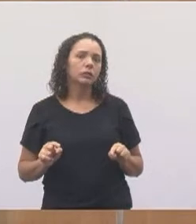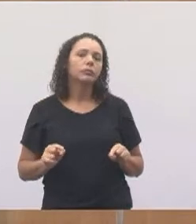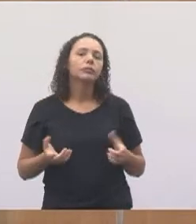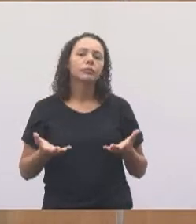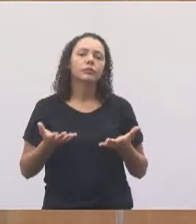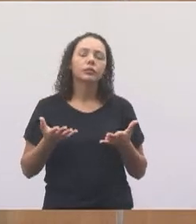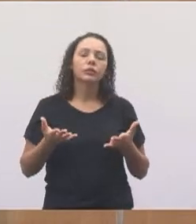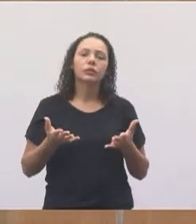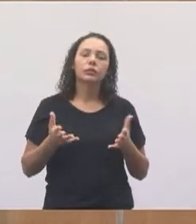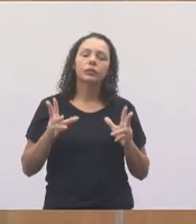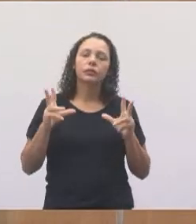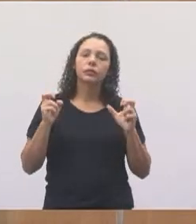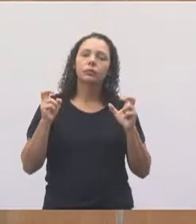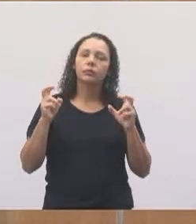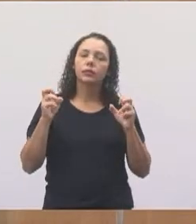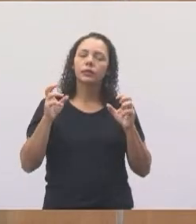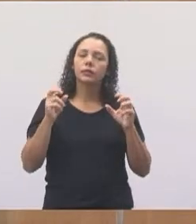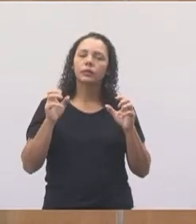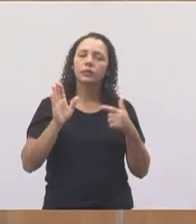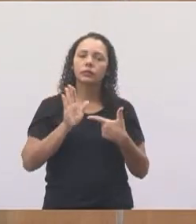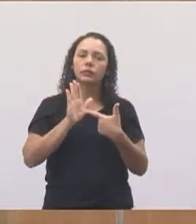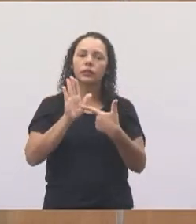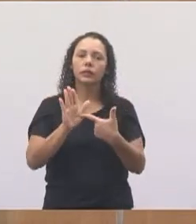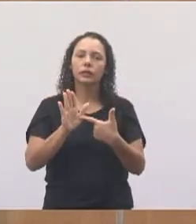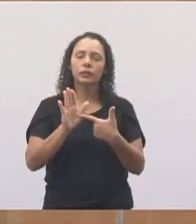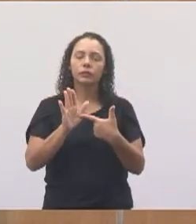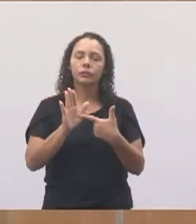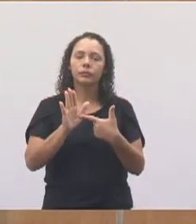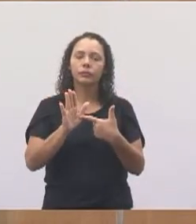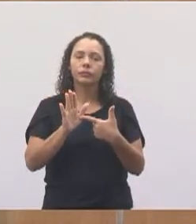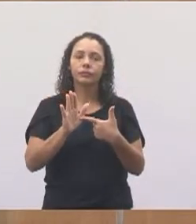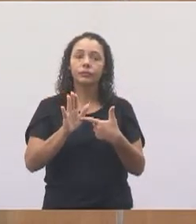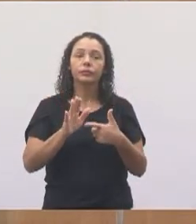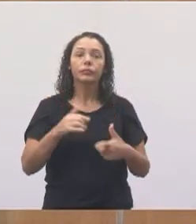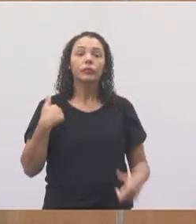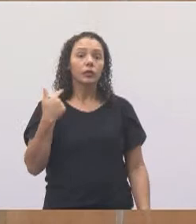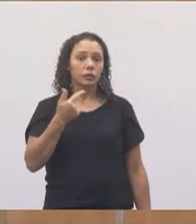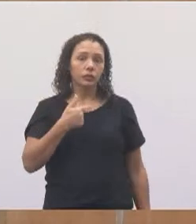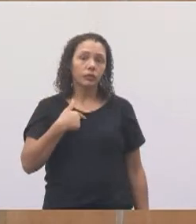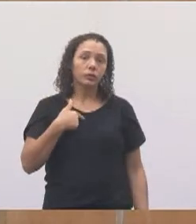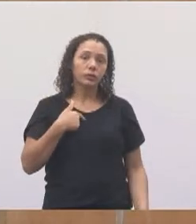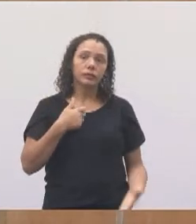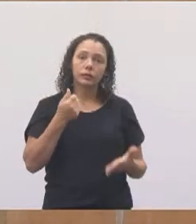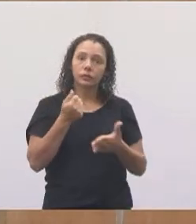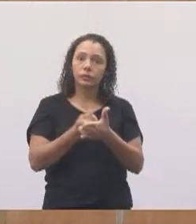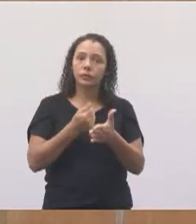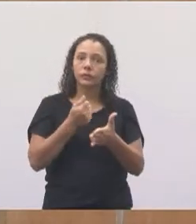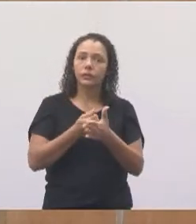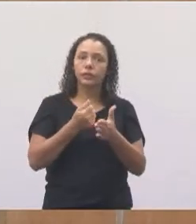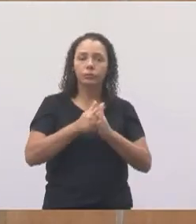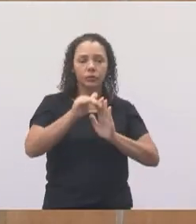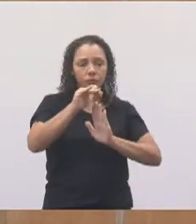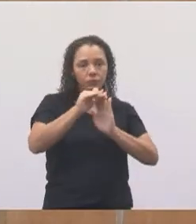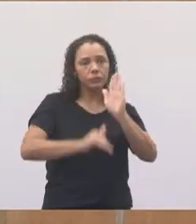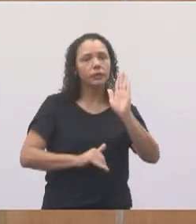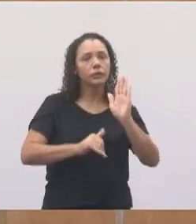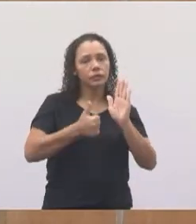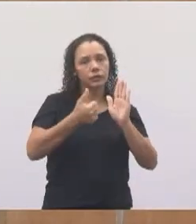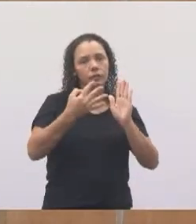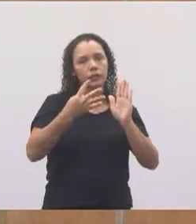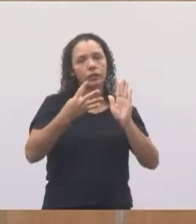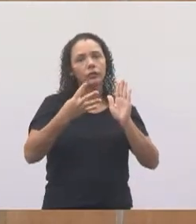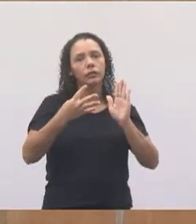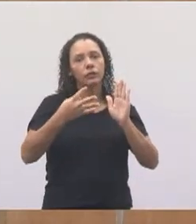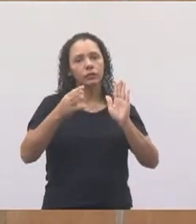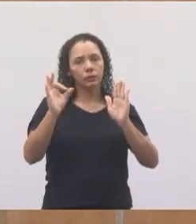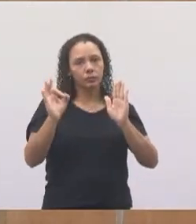eu quero fazer um parêntese, aproveitando a presidente aqui, nós que defendemos muito a retirada dos 14%